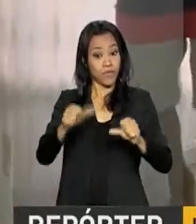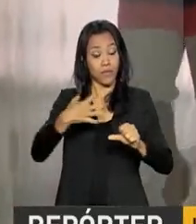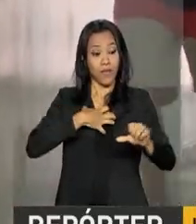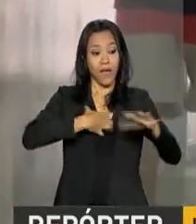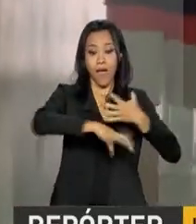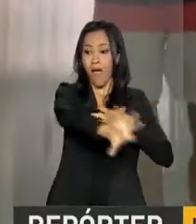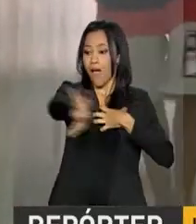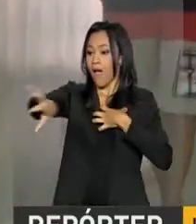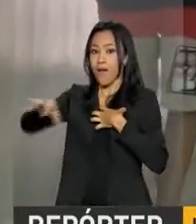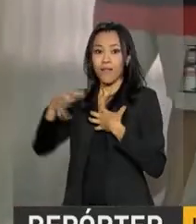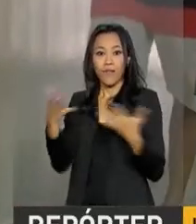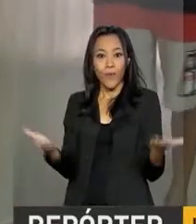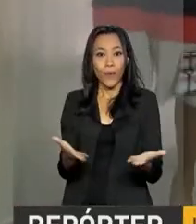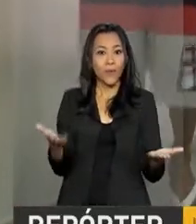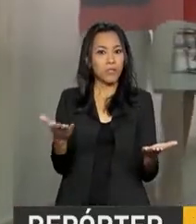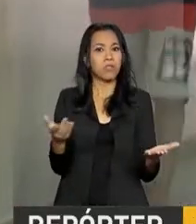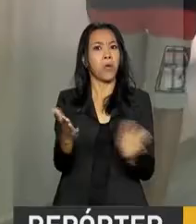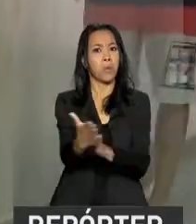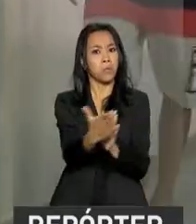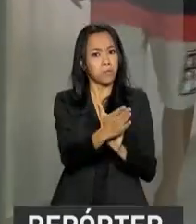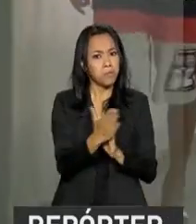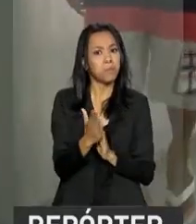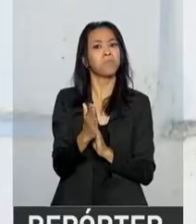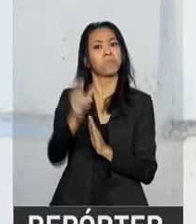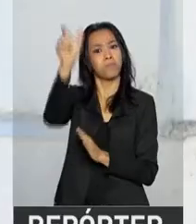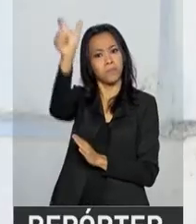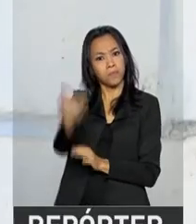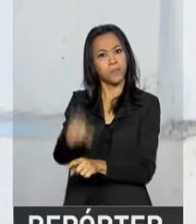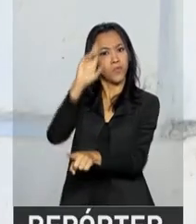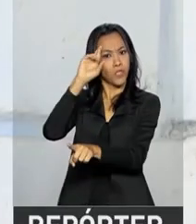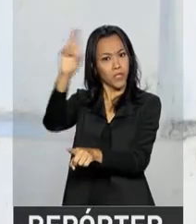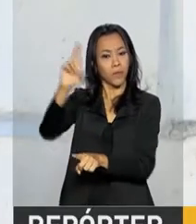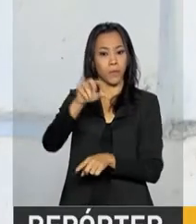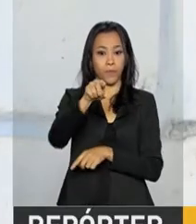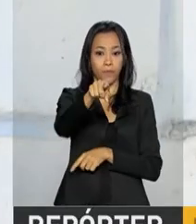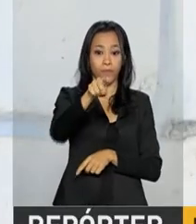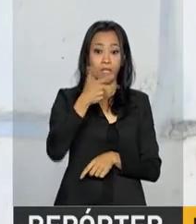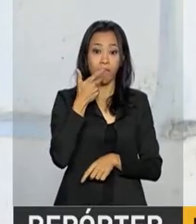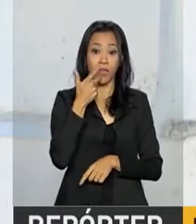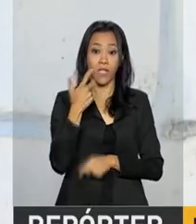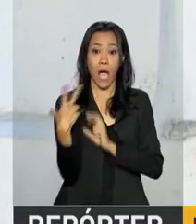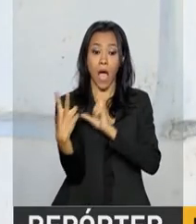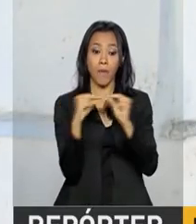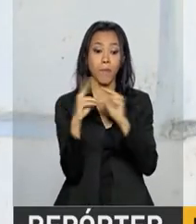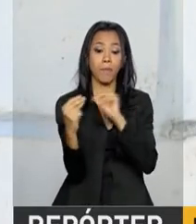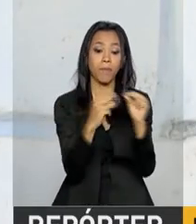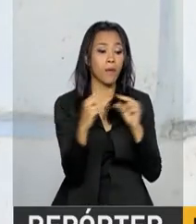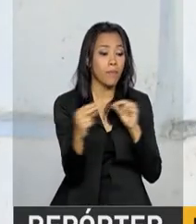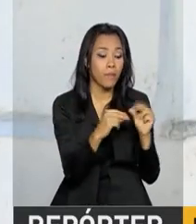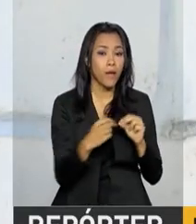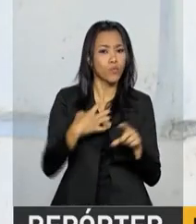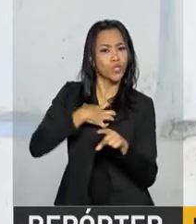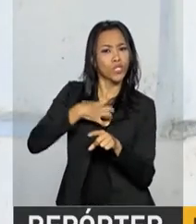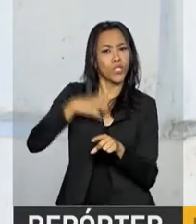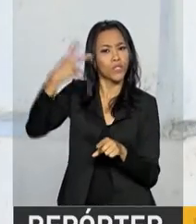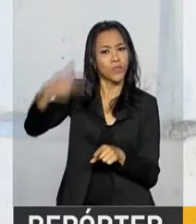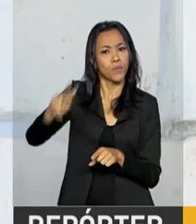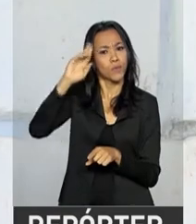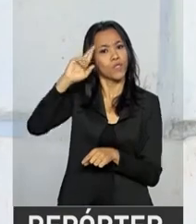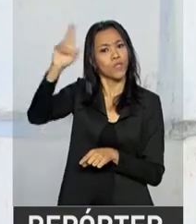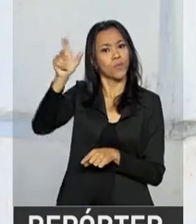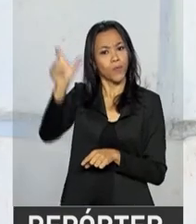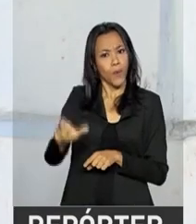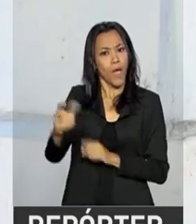alunos que hoje são só elogios para o diretor essa comunicação a forma em que ele aja com a gente é o que